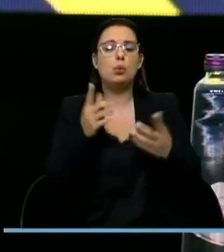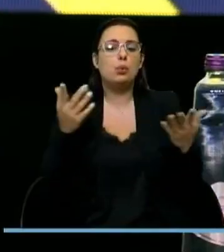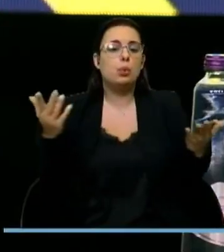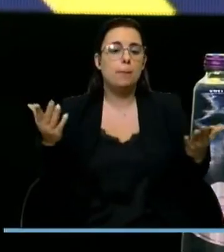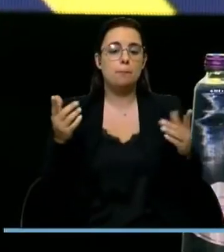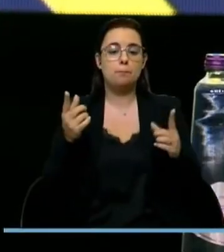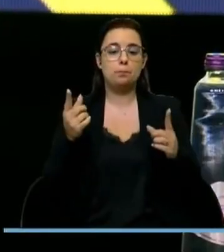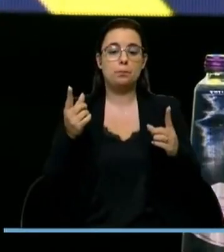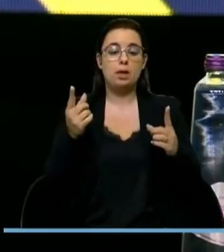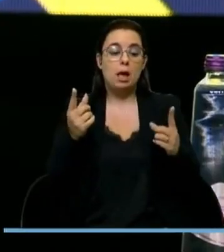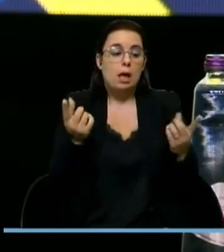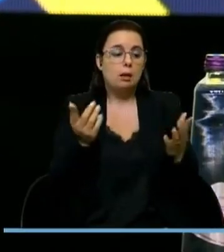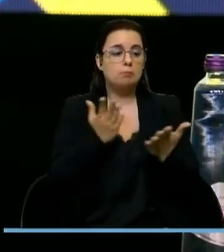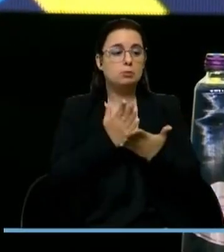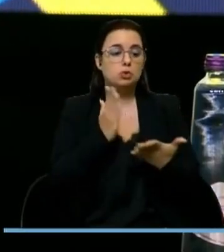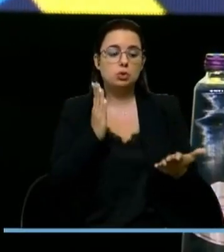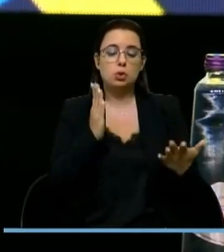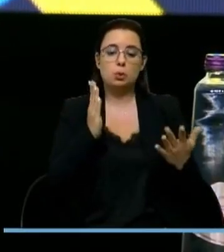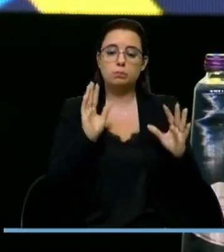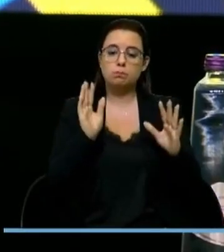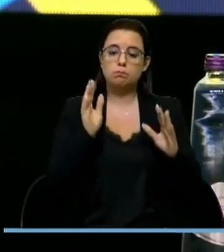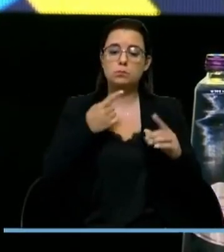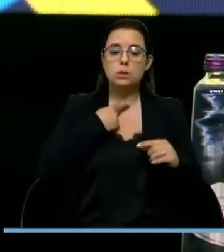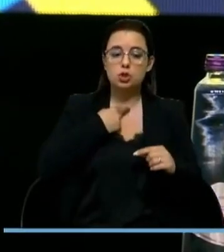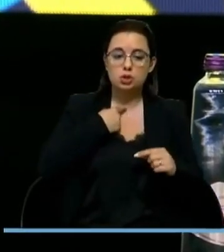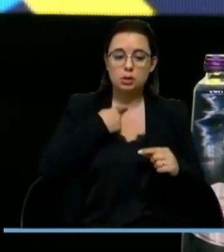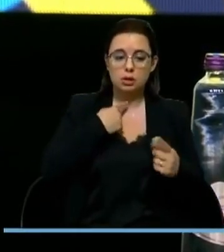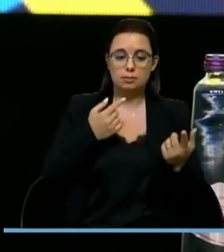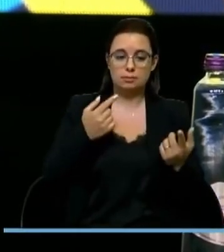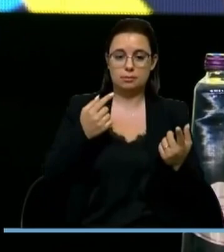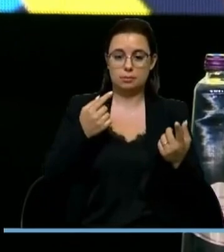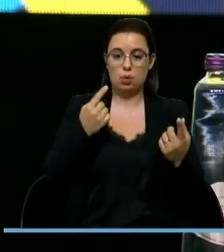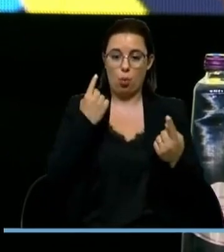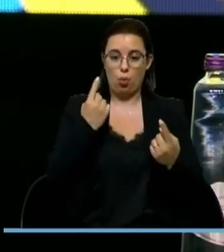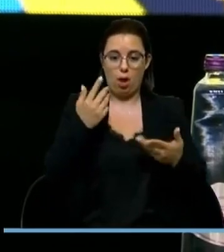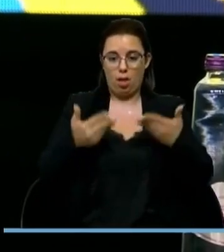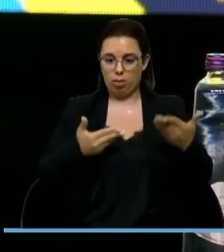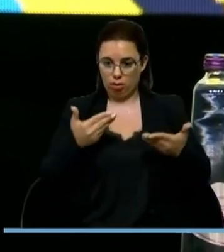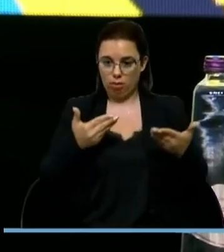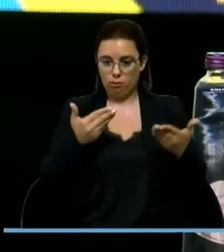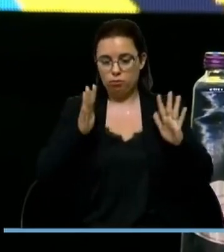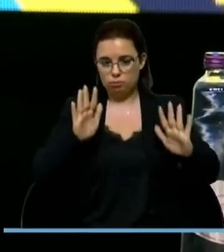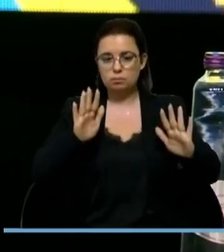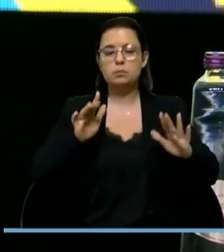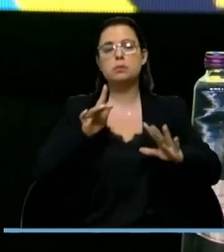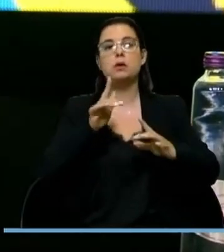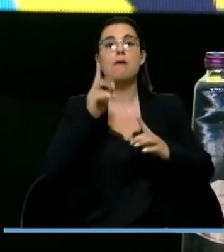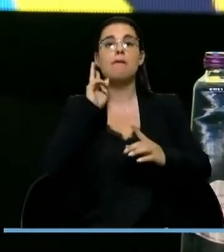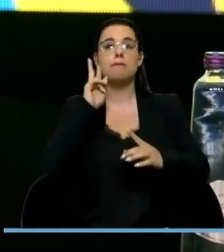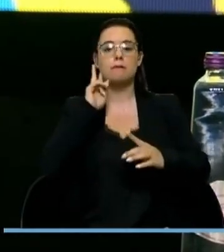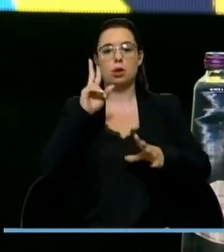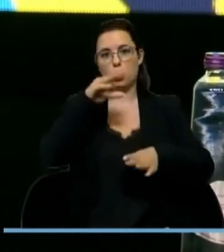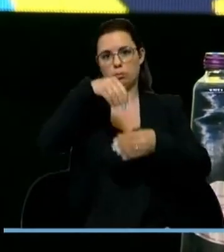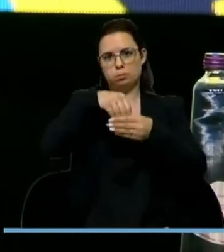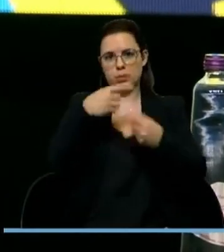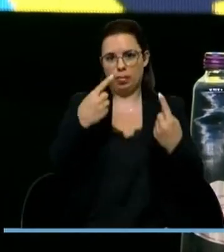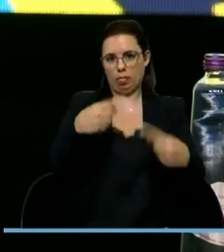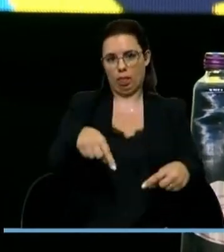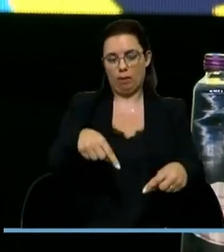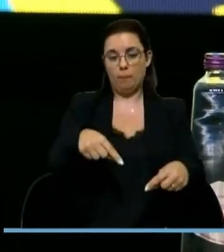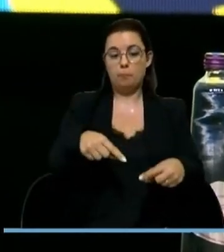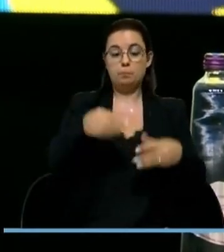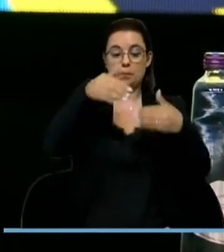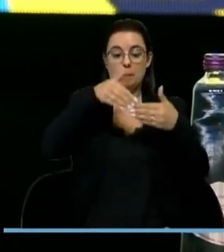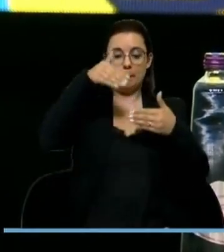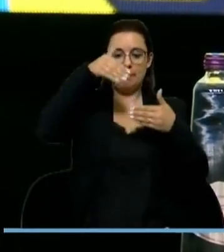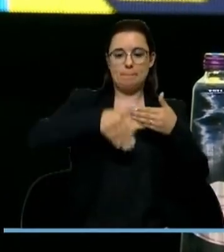tokenização não é outra coisa que a representação digital de um ativo, ativo esse que tem um determinado valor intrínseco, e a partir